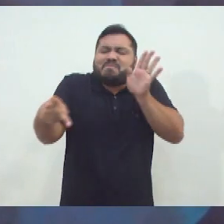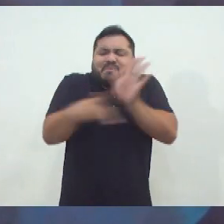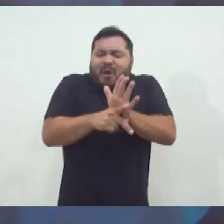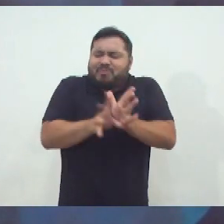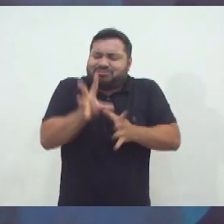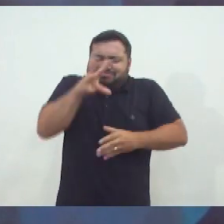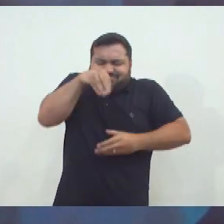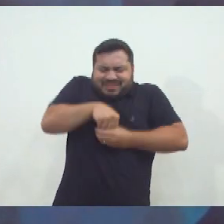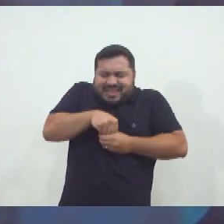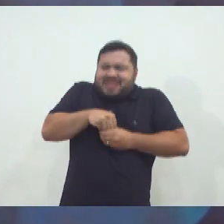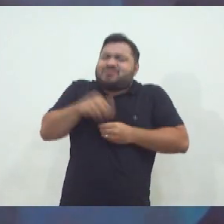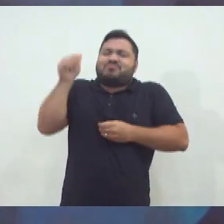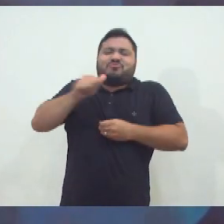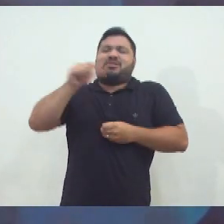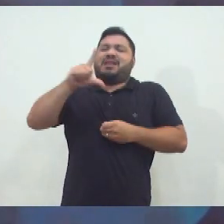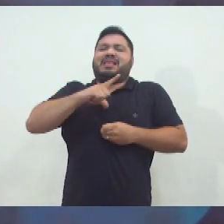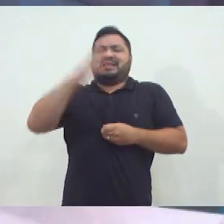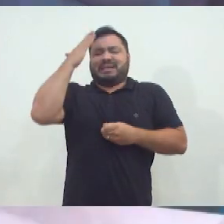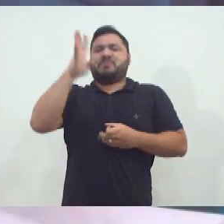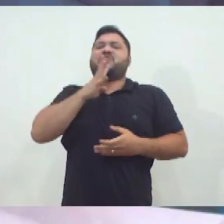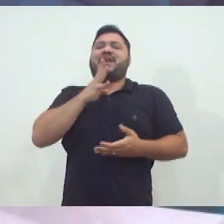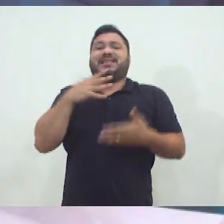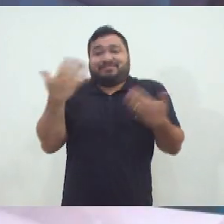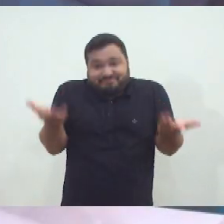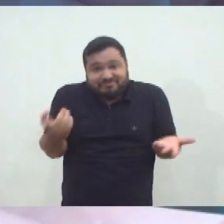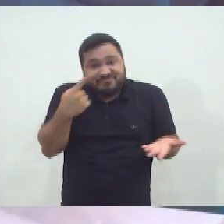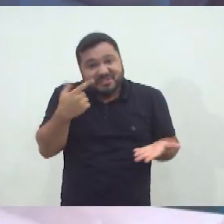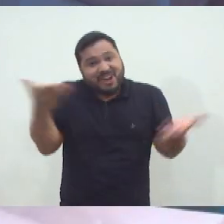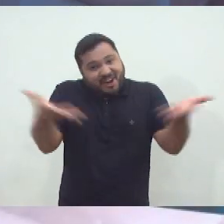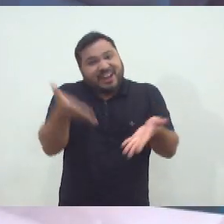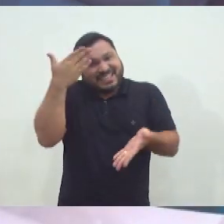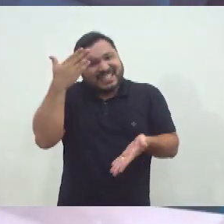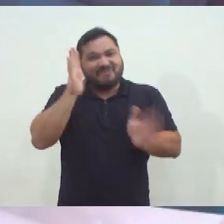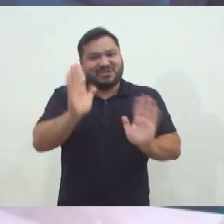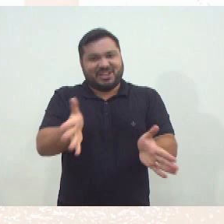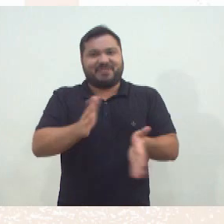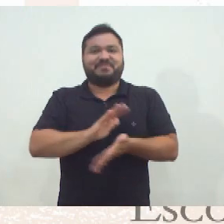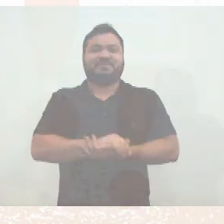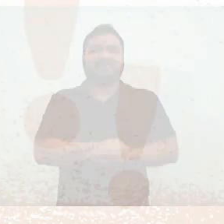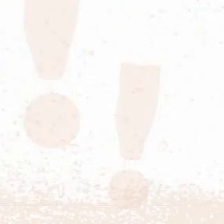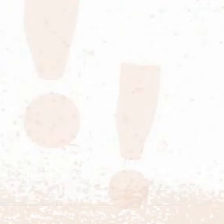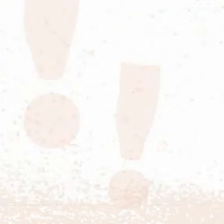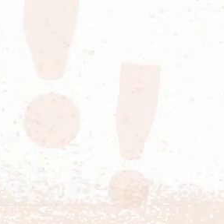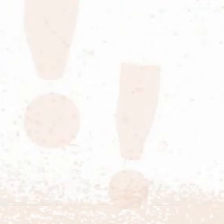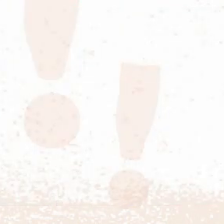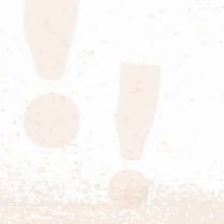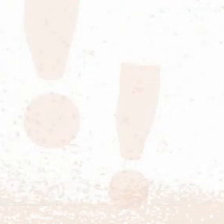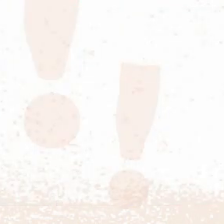íntimas, intrínsecas a nós, mulheres. Tá vendo? Agora você sabe.